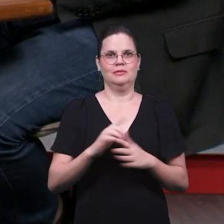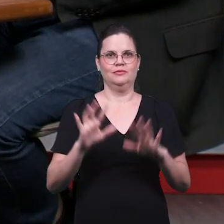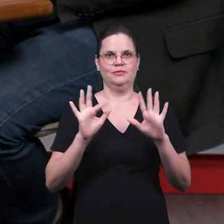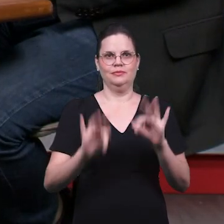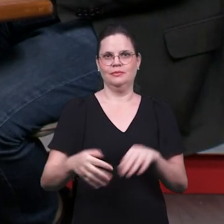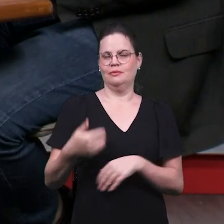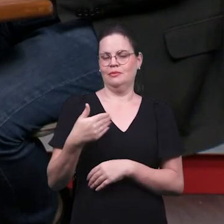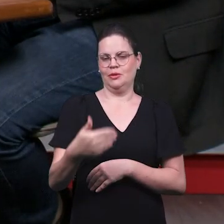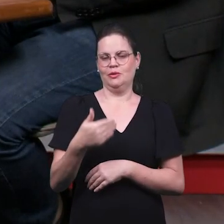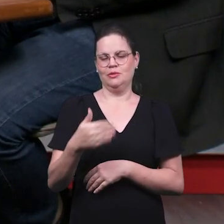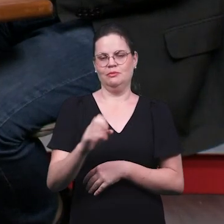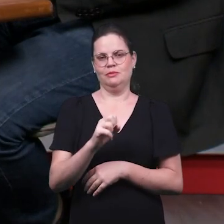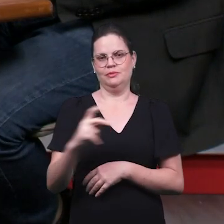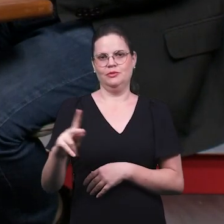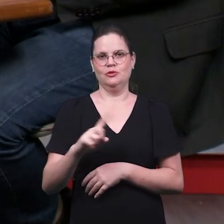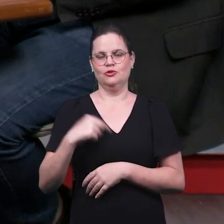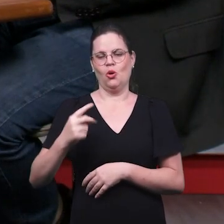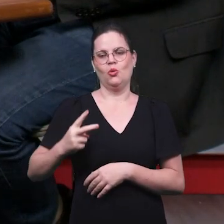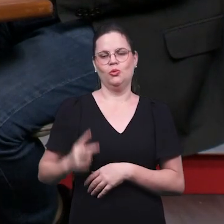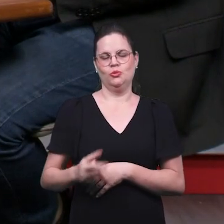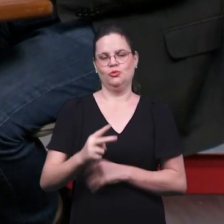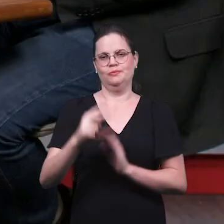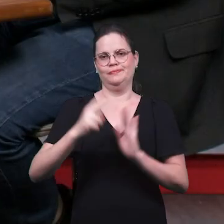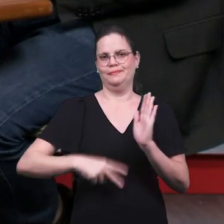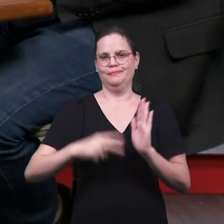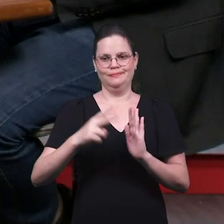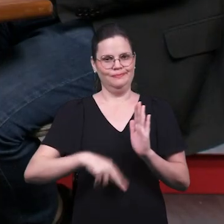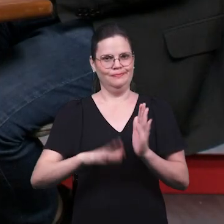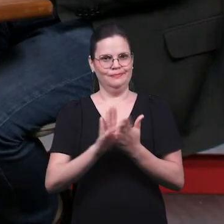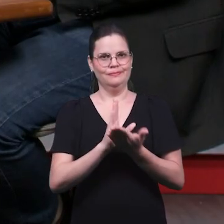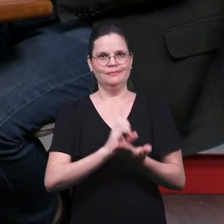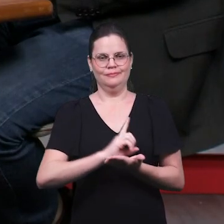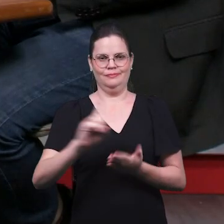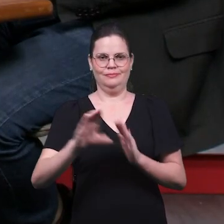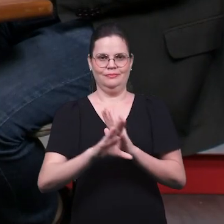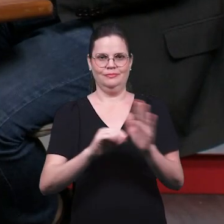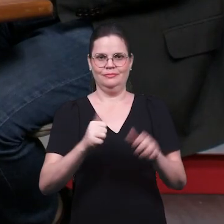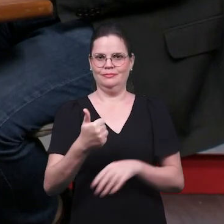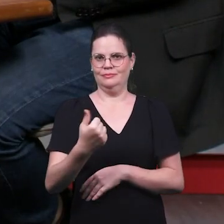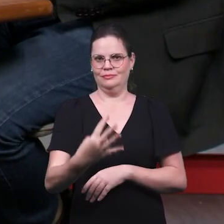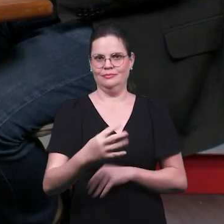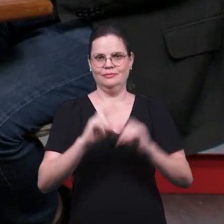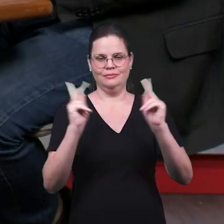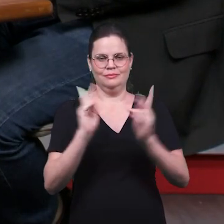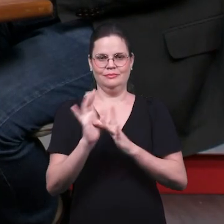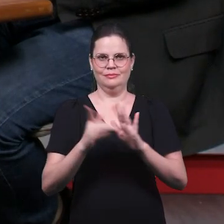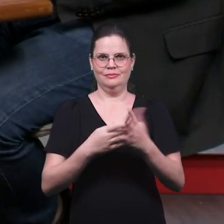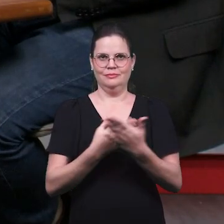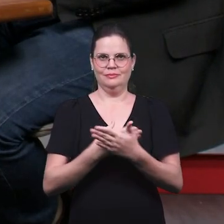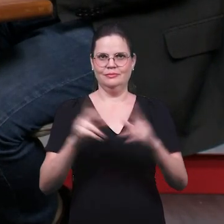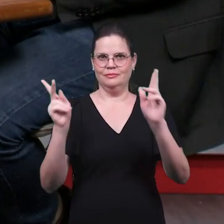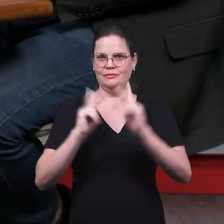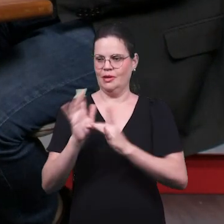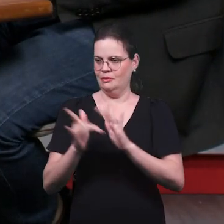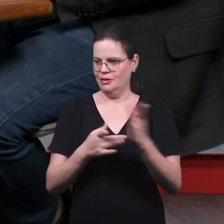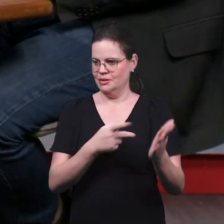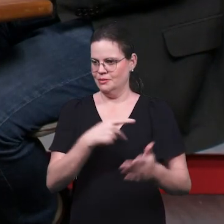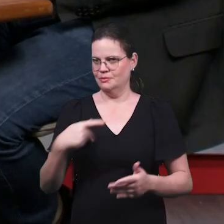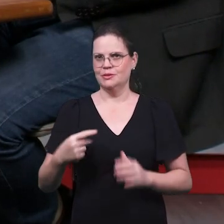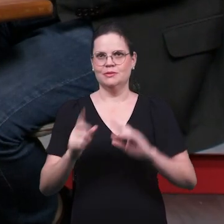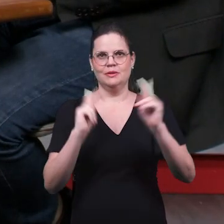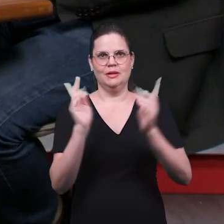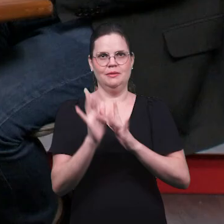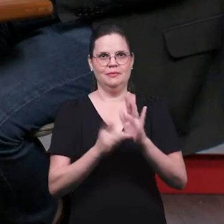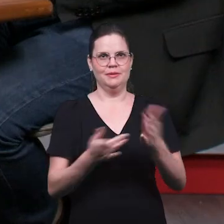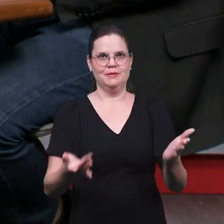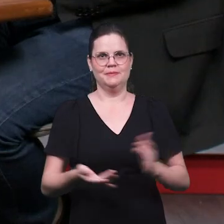no próximo episódio nós continuaremos na leitura do capítulo 14. A paz do Senhor Jesus a todos. Paz do Senhor, pastor. A